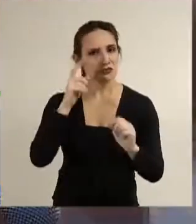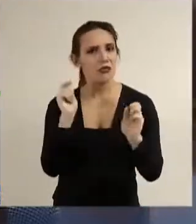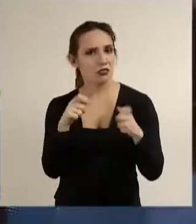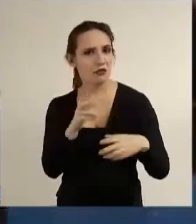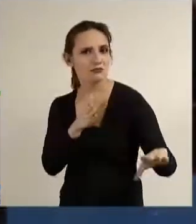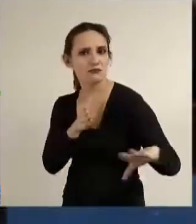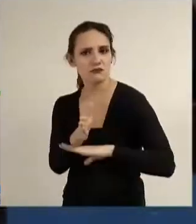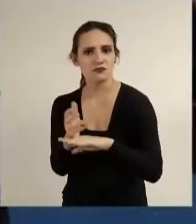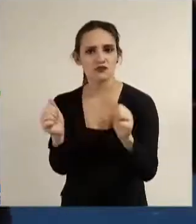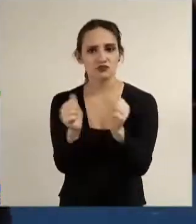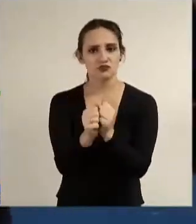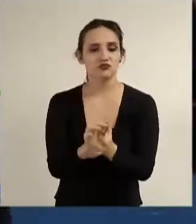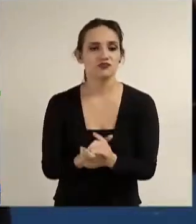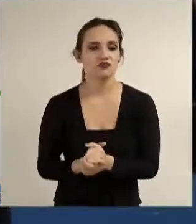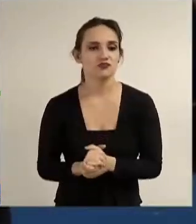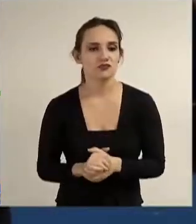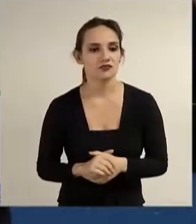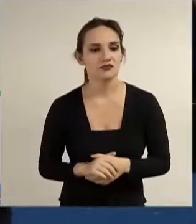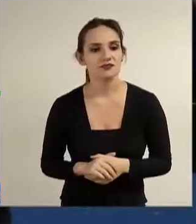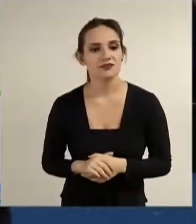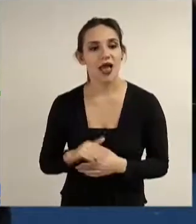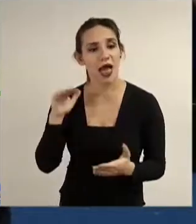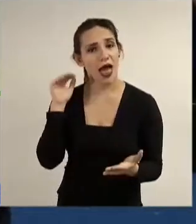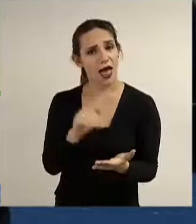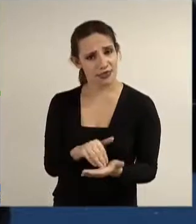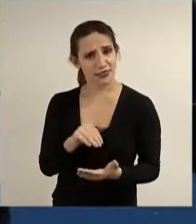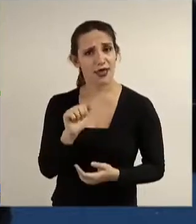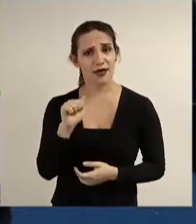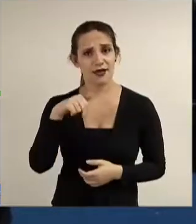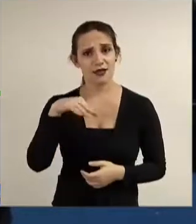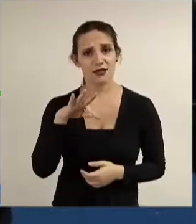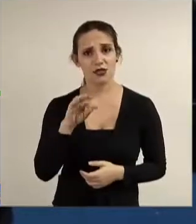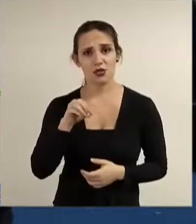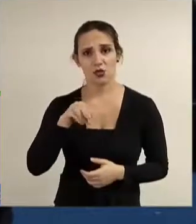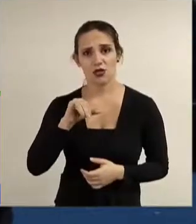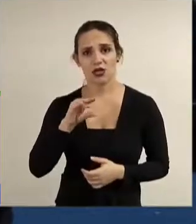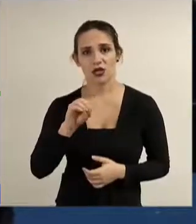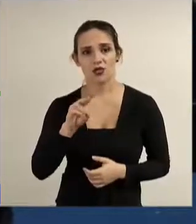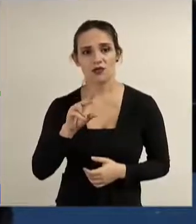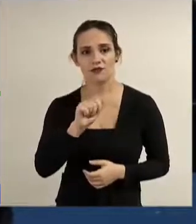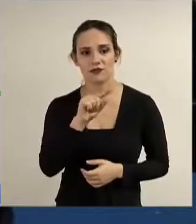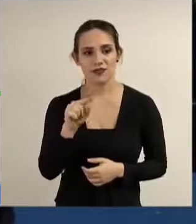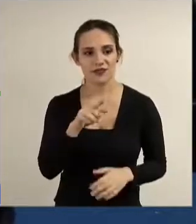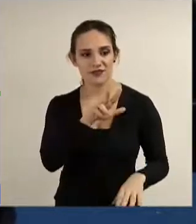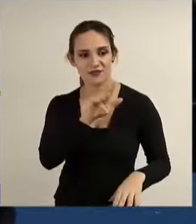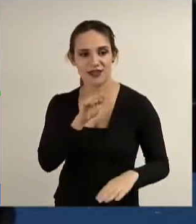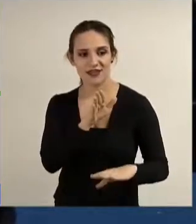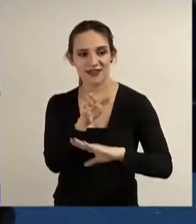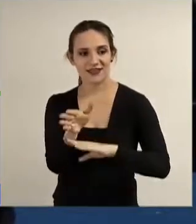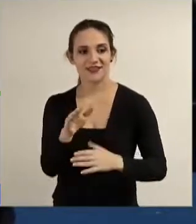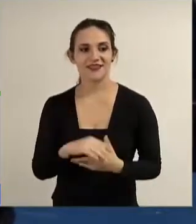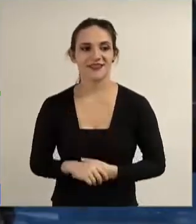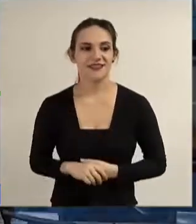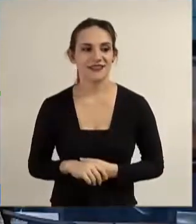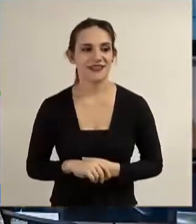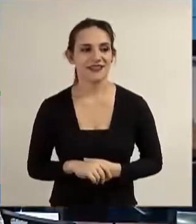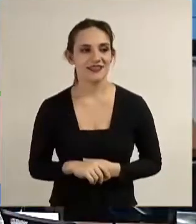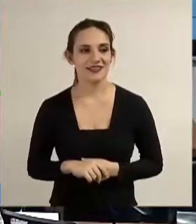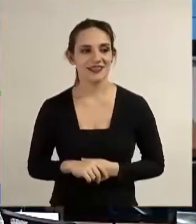senhor. Até o deputado Antônio Vaz vai estar lá. Registrado.